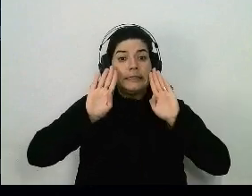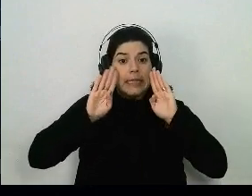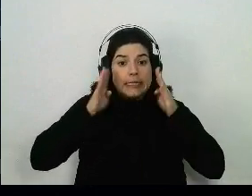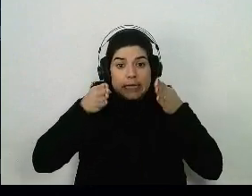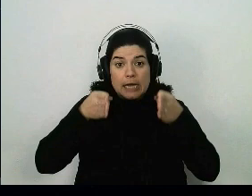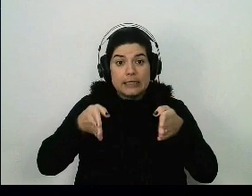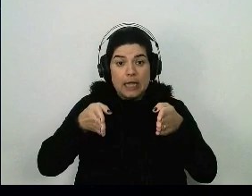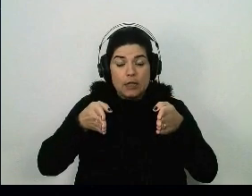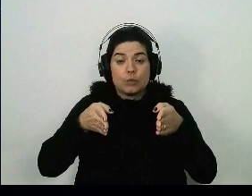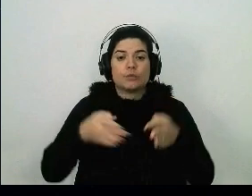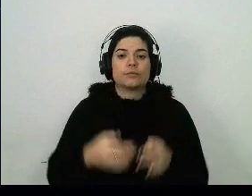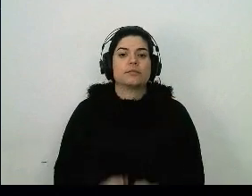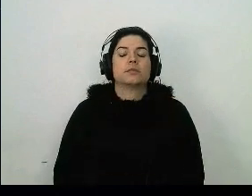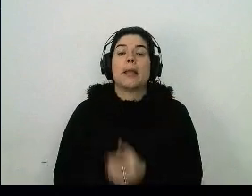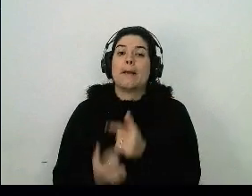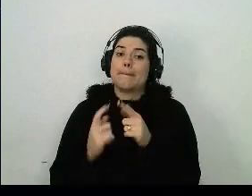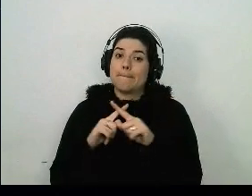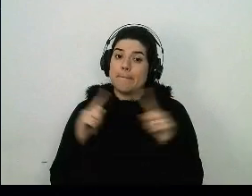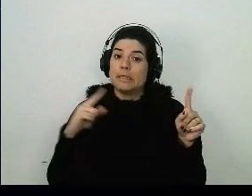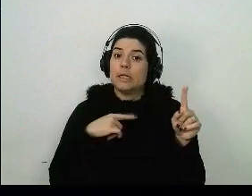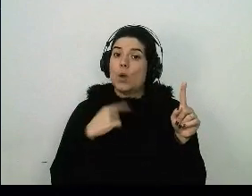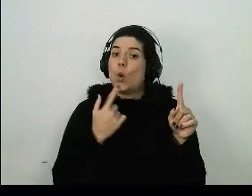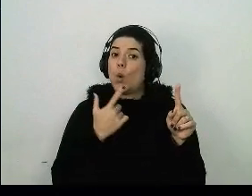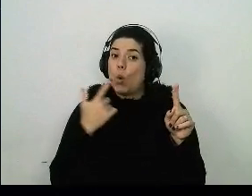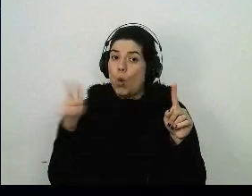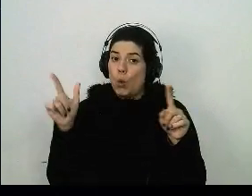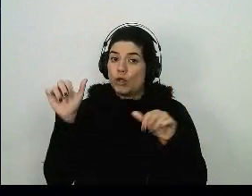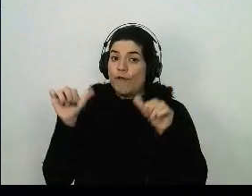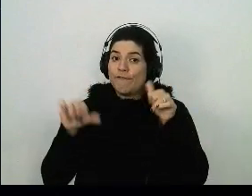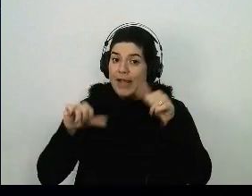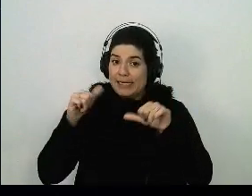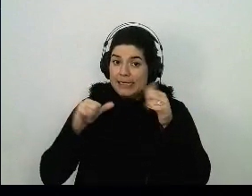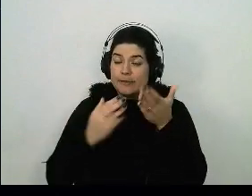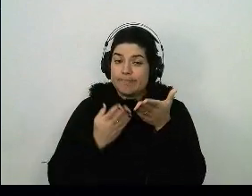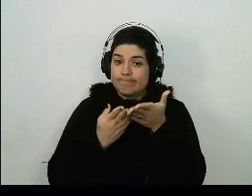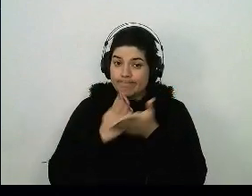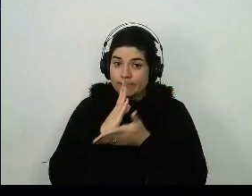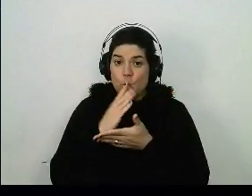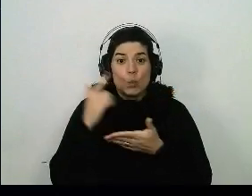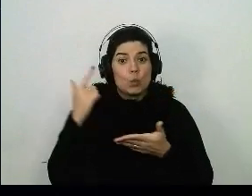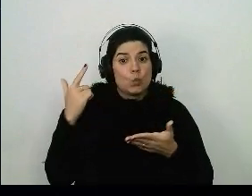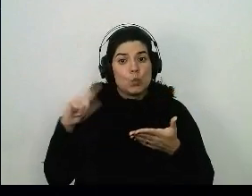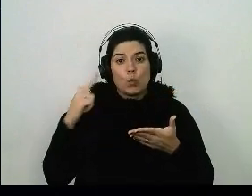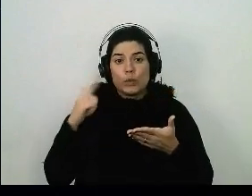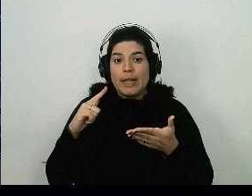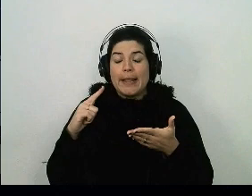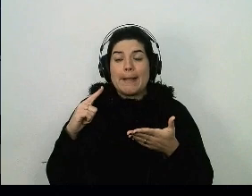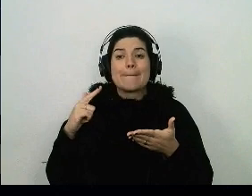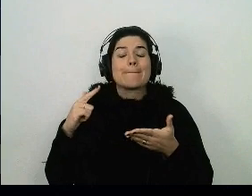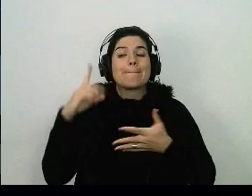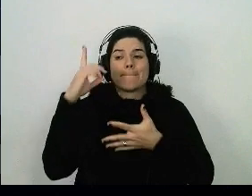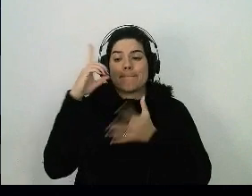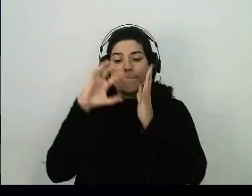Por outro lado, temos outro tipo de validação em que não existe simplesmente um banco de dados central,